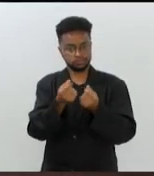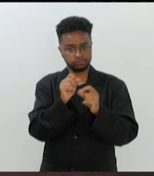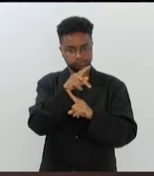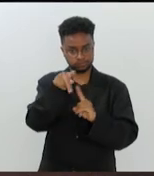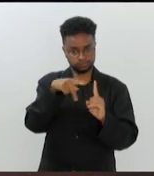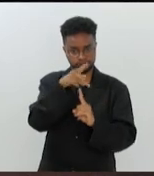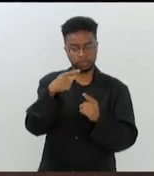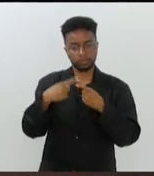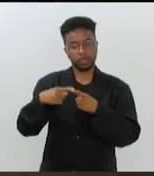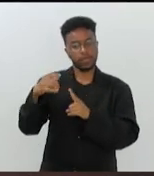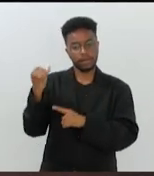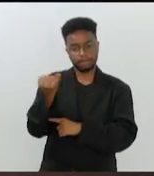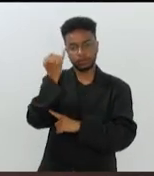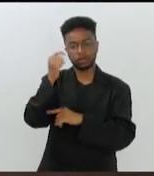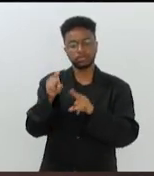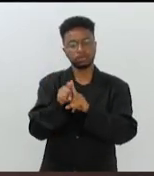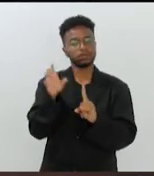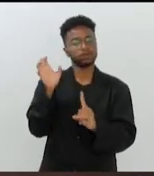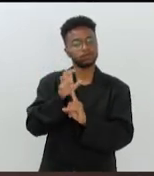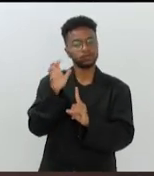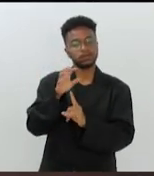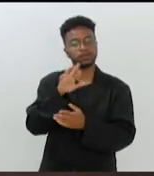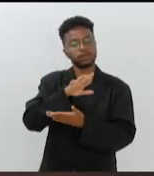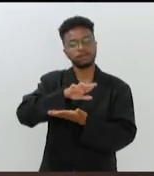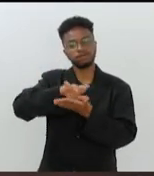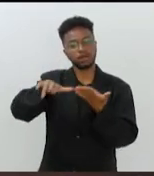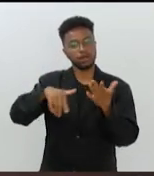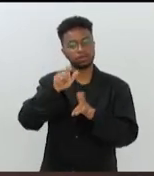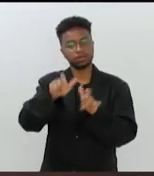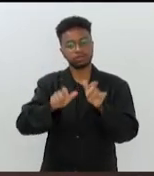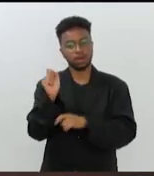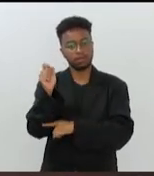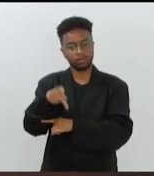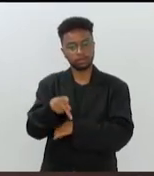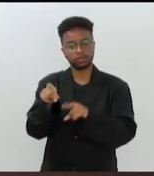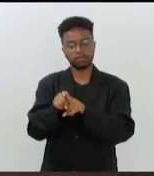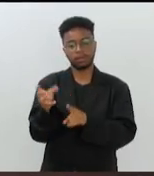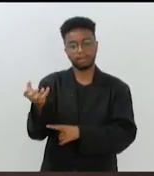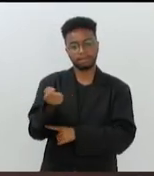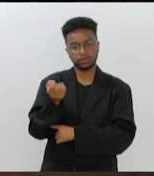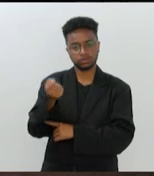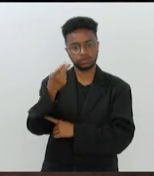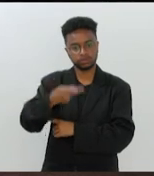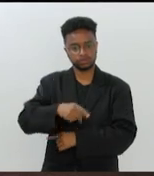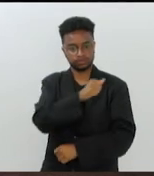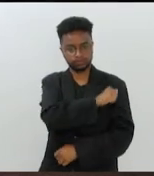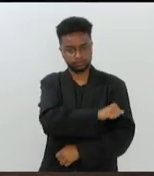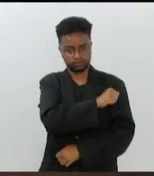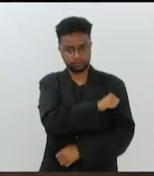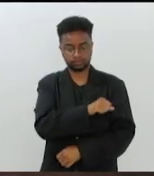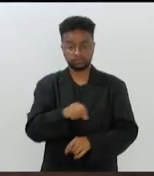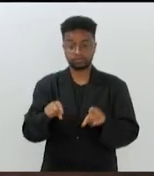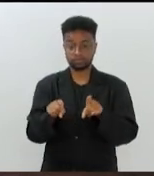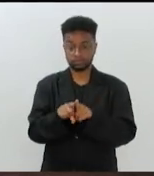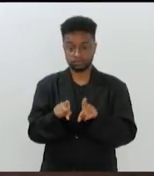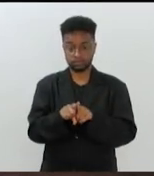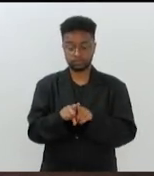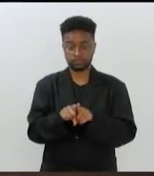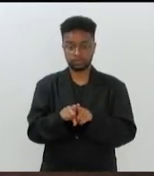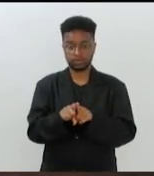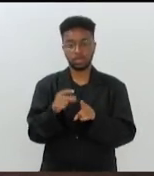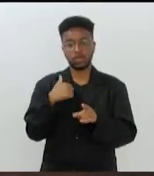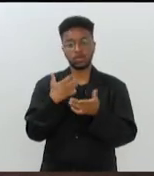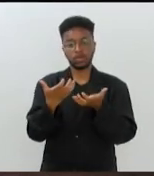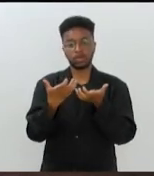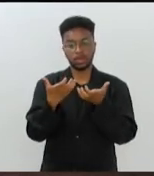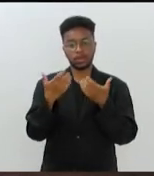importância, impacta diretamente milhares de aposentados e pensionistas do nosso Estado. Além disso, eu gostaria